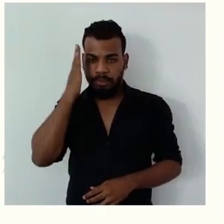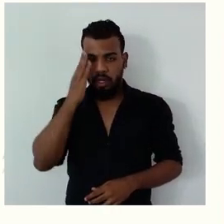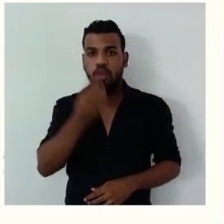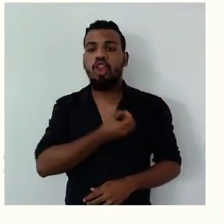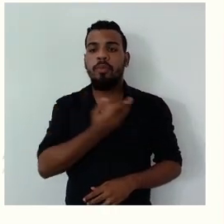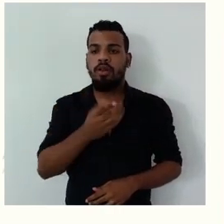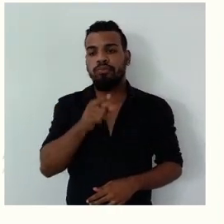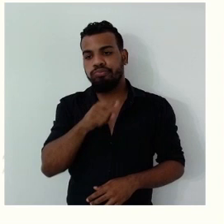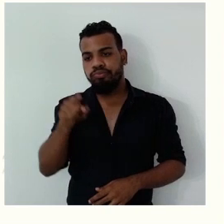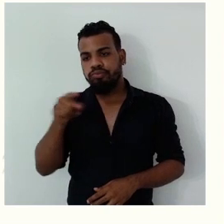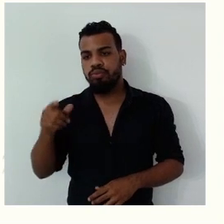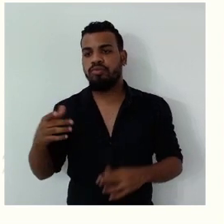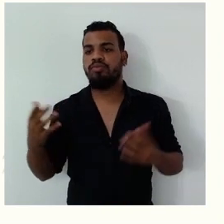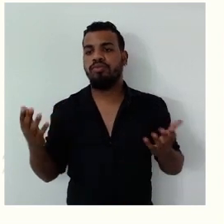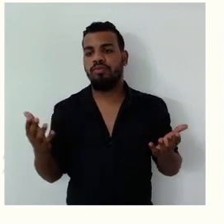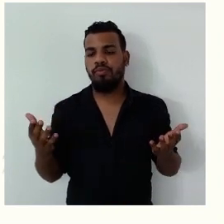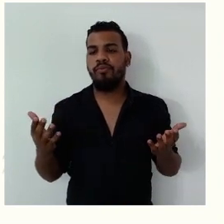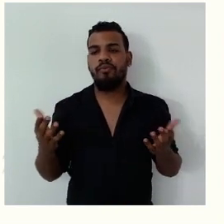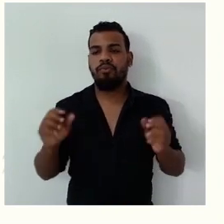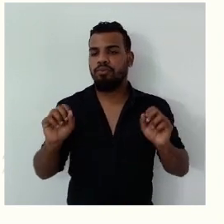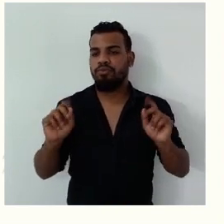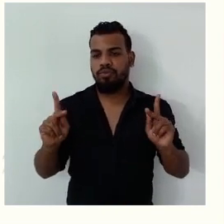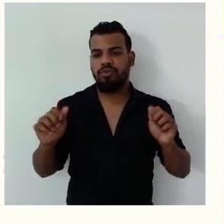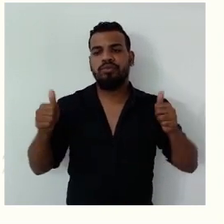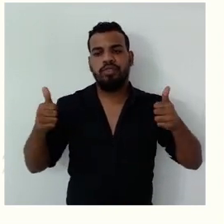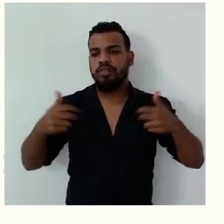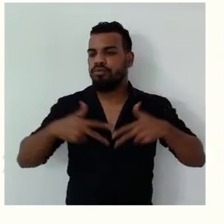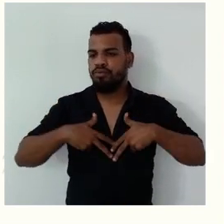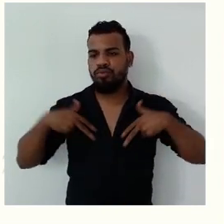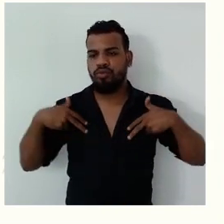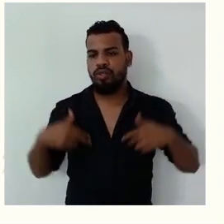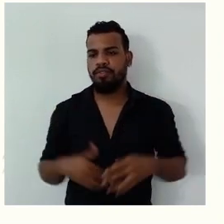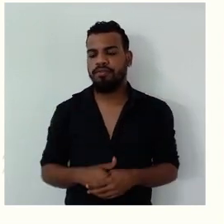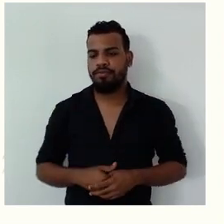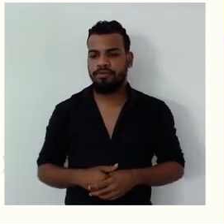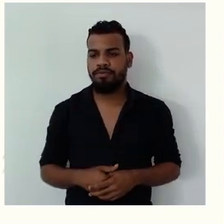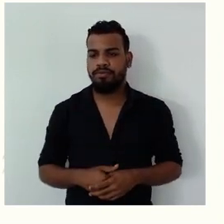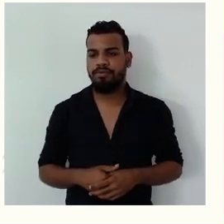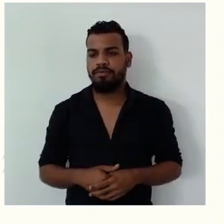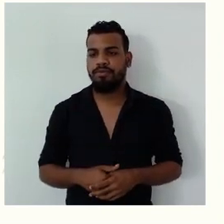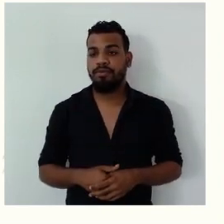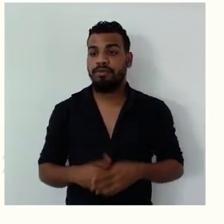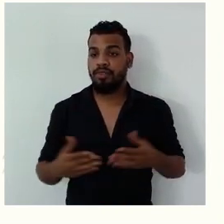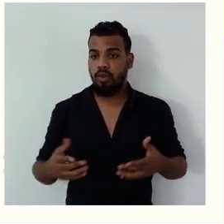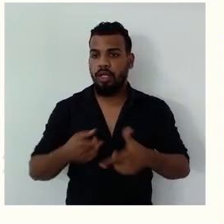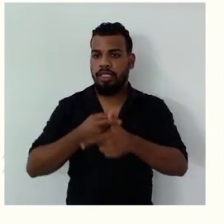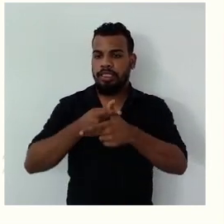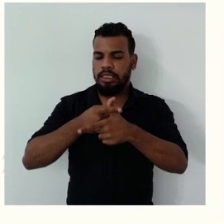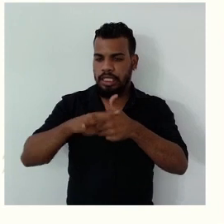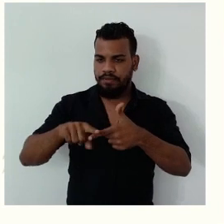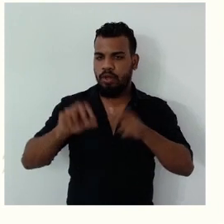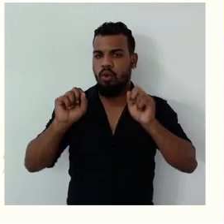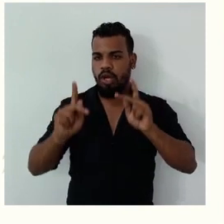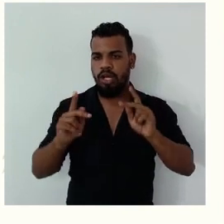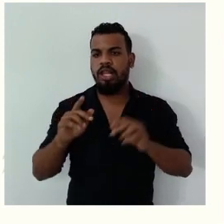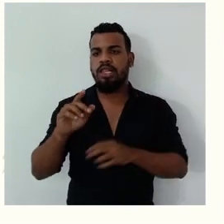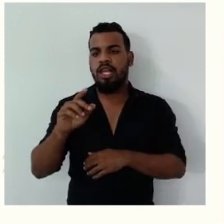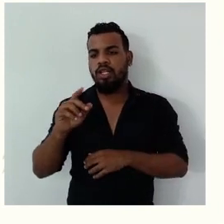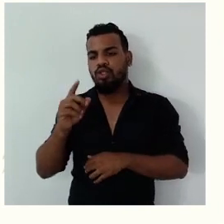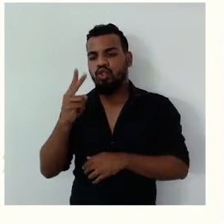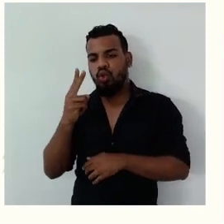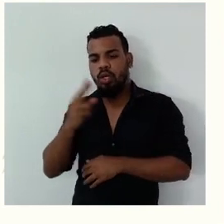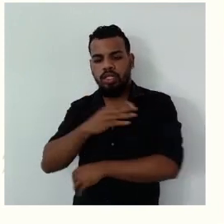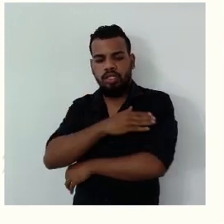3 casas e de boa sabe tranquilamente. Realizando a divisão, você vai andar 2 casas para a